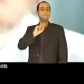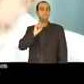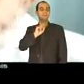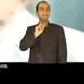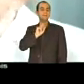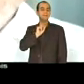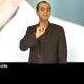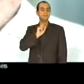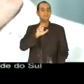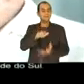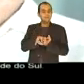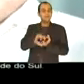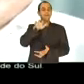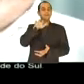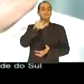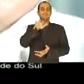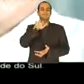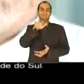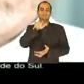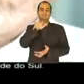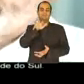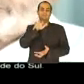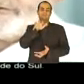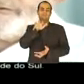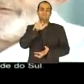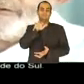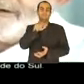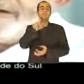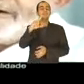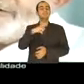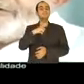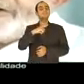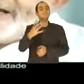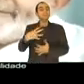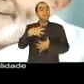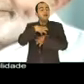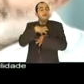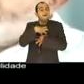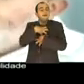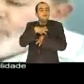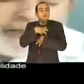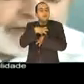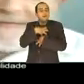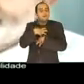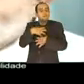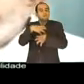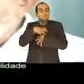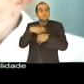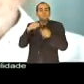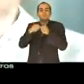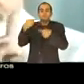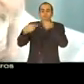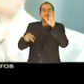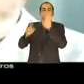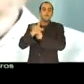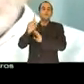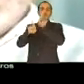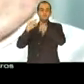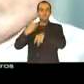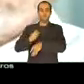nasceu em Minas Gerais e amadureceu politicamente no Rio Grande do Sul. Ou seja, ela tem a ternura e a sensibilidade e o jeito de